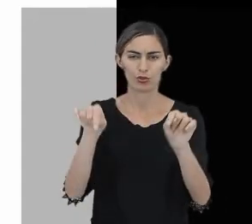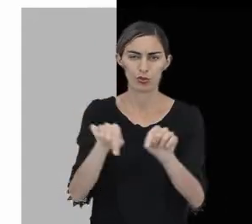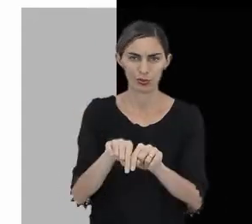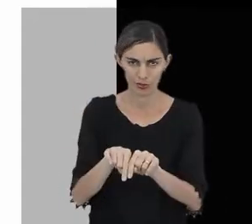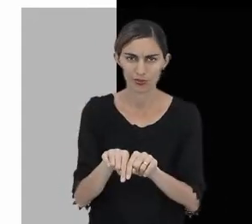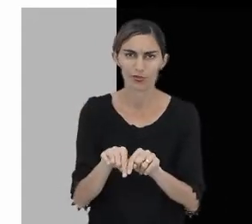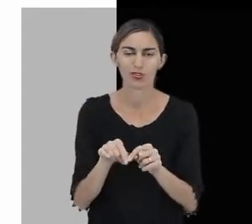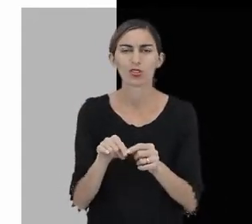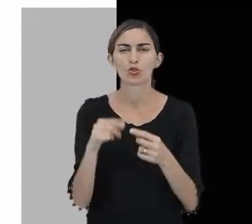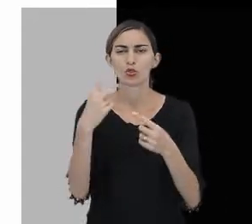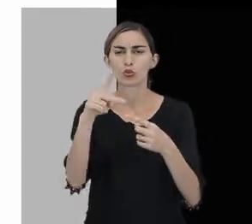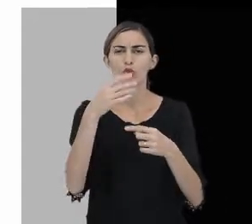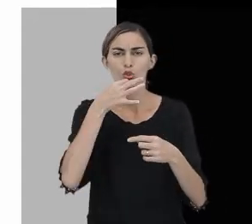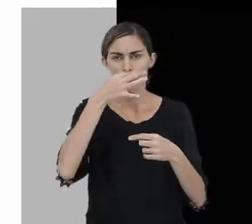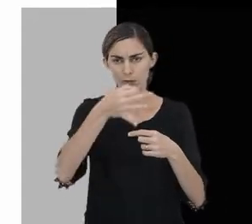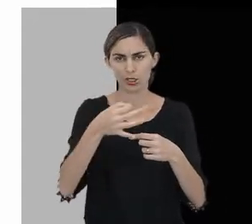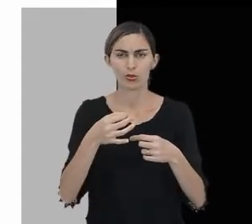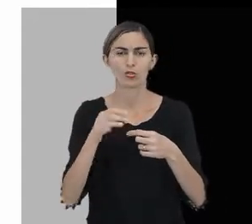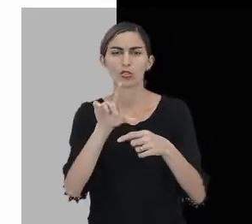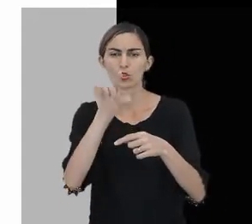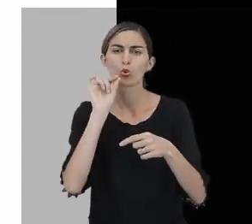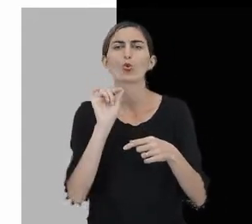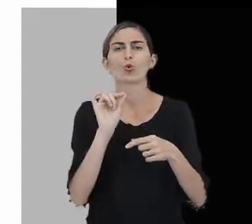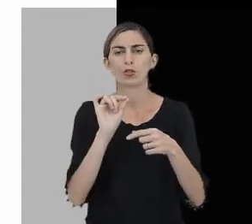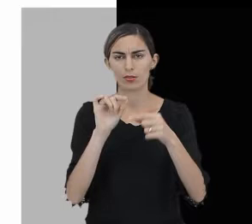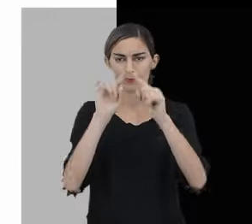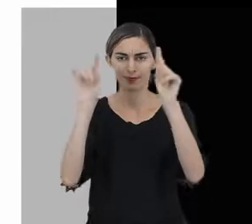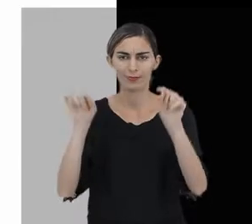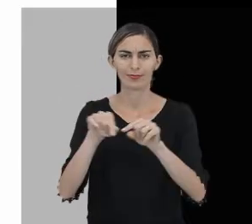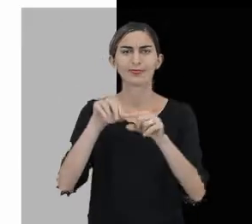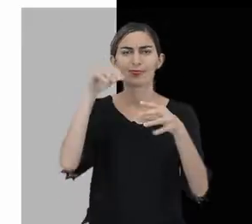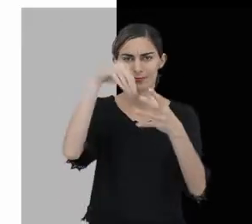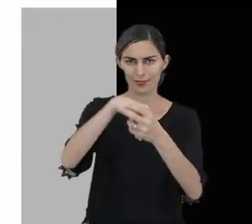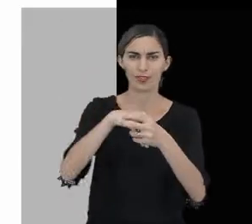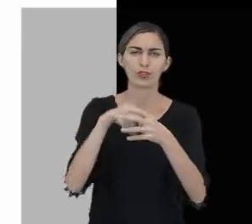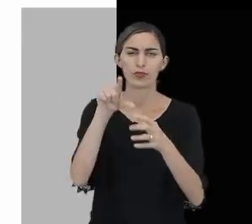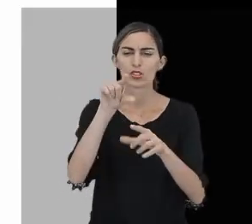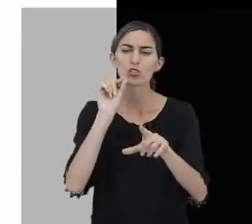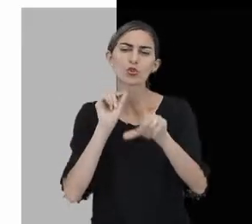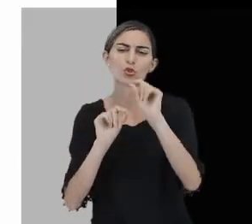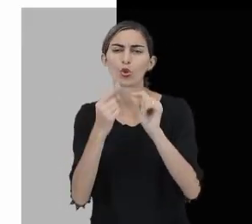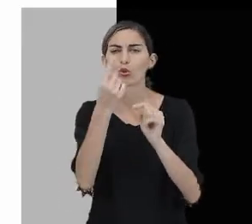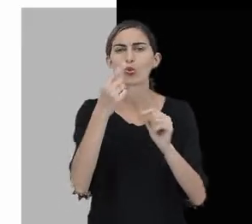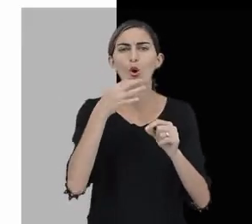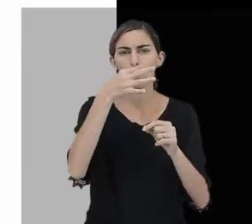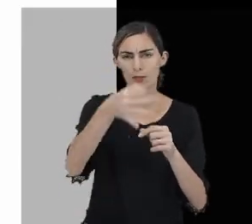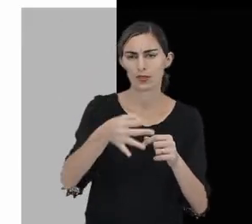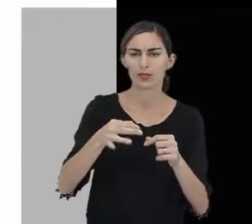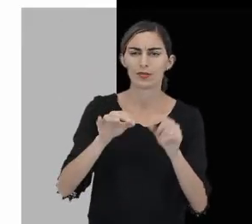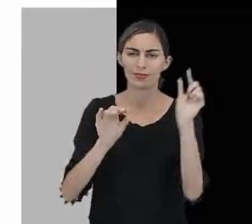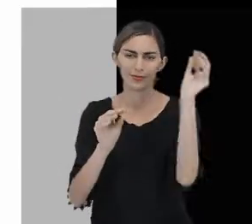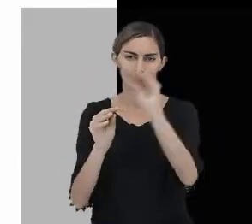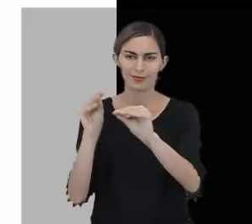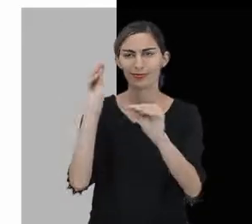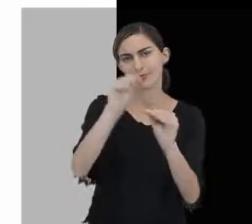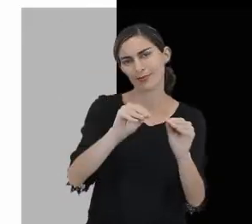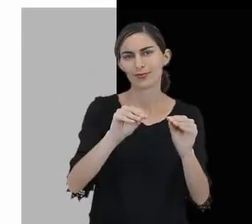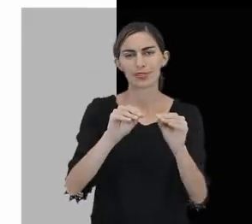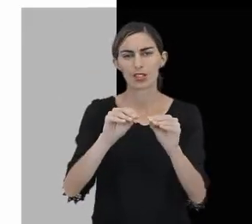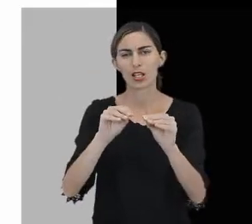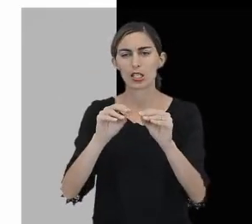seus Radio Buttons, que são as suas opções. Então, dentro do Radio Group, se você selecionar uma opção, a outra opção que está dentro dele